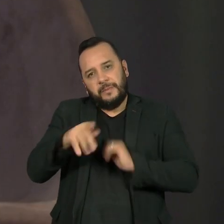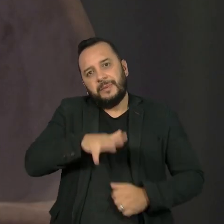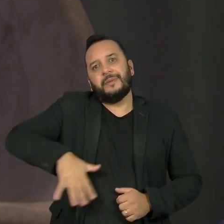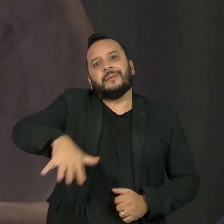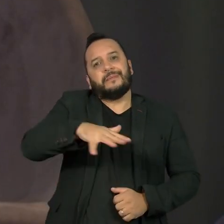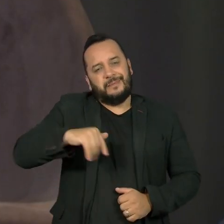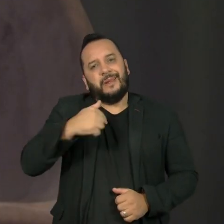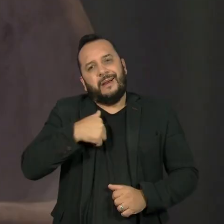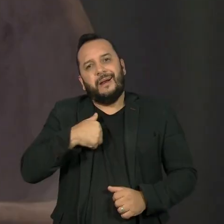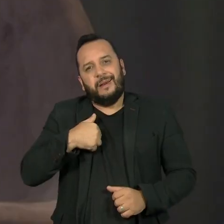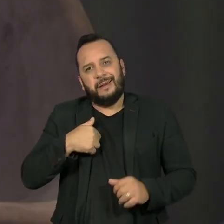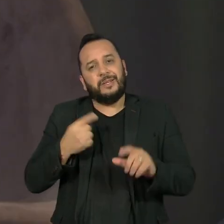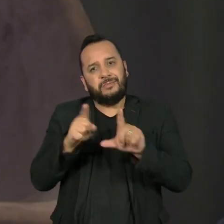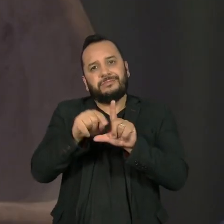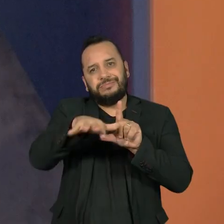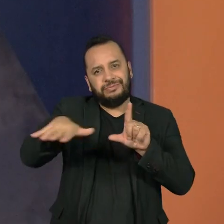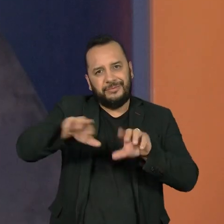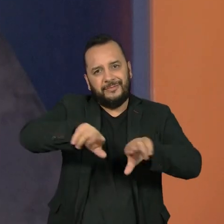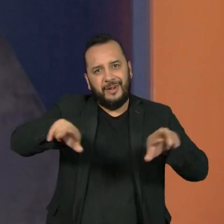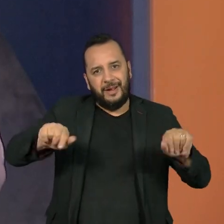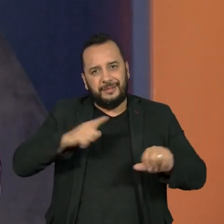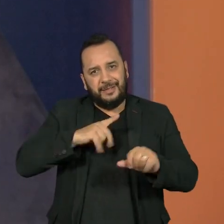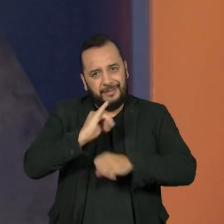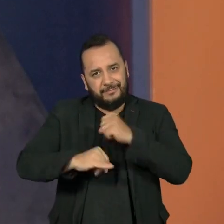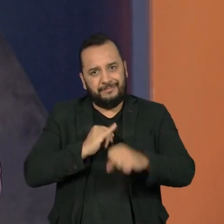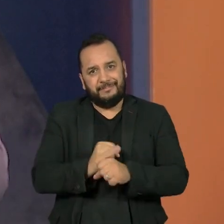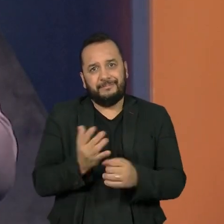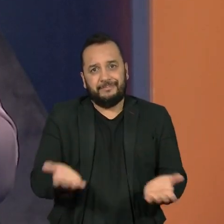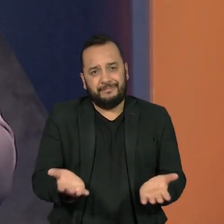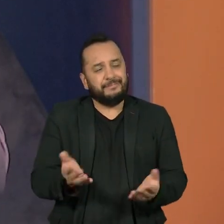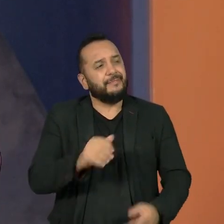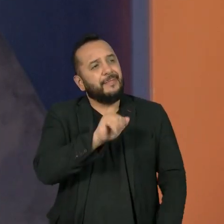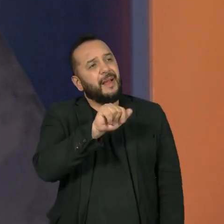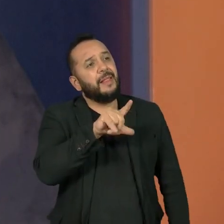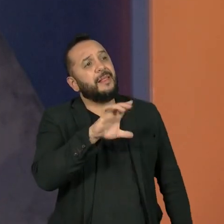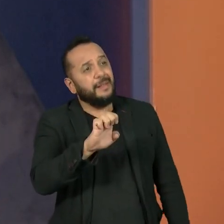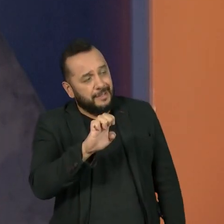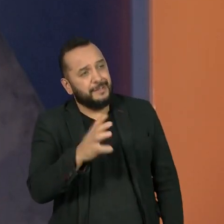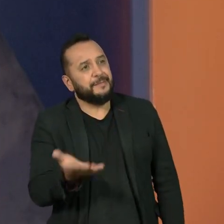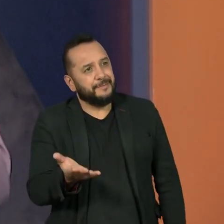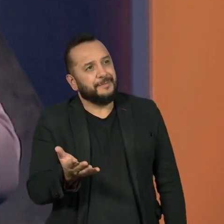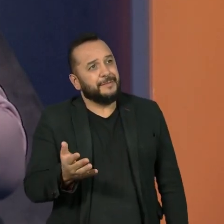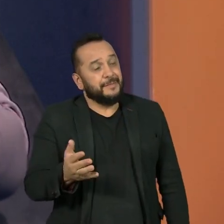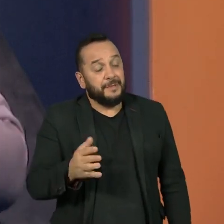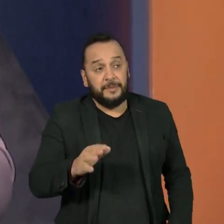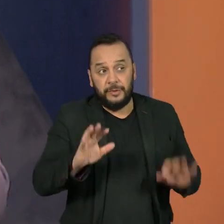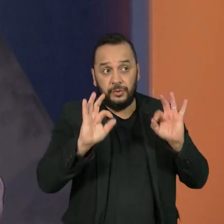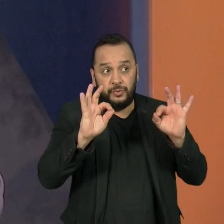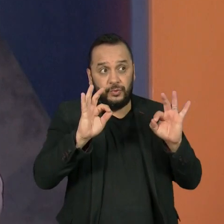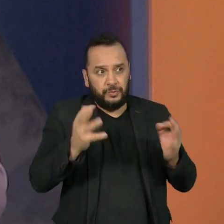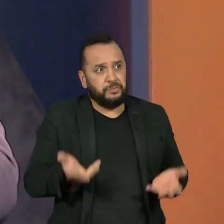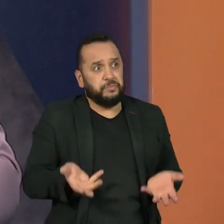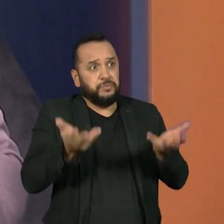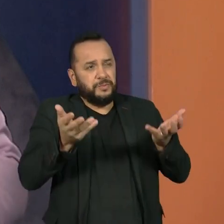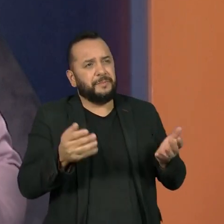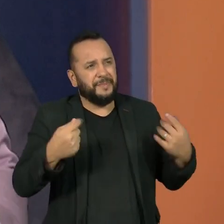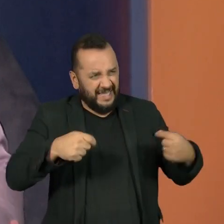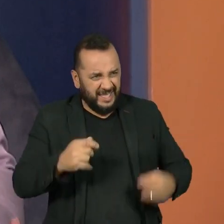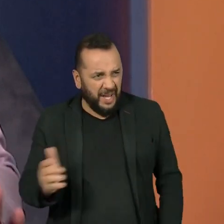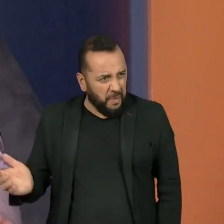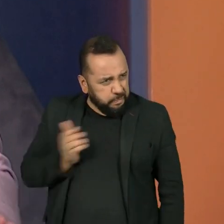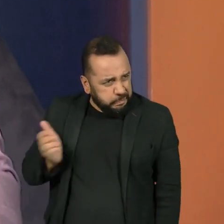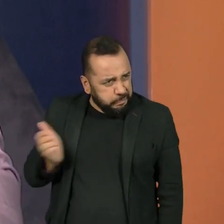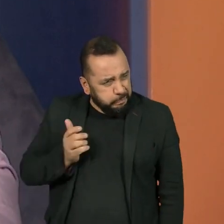obrigado, uma satisfação estar aqui. Alê, para a gente estar nesse mercado de luxo, tem que ter muito dinheiro ou pode